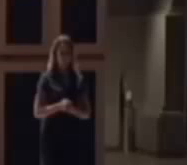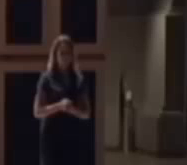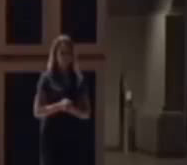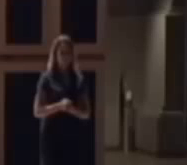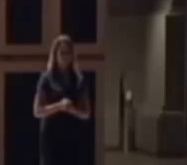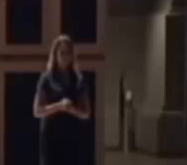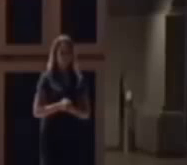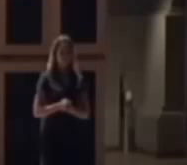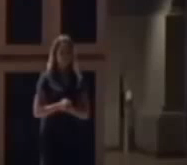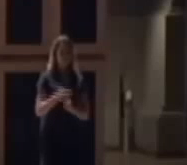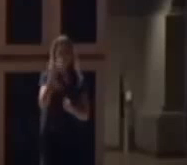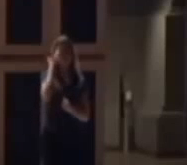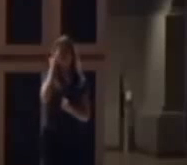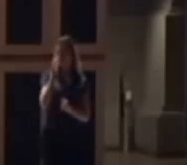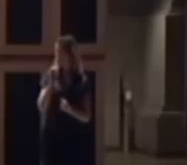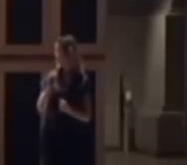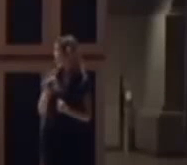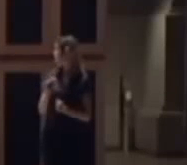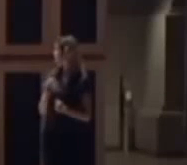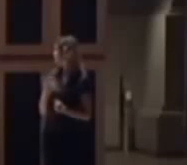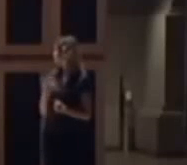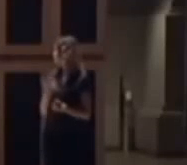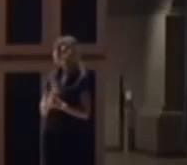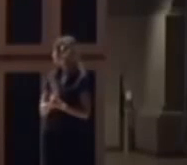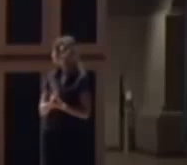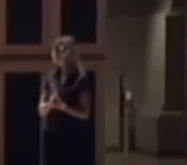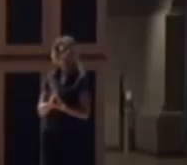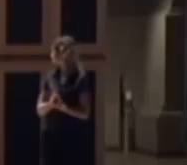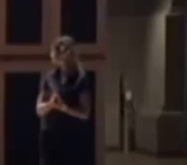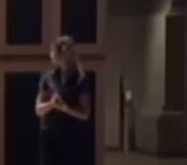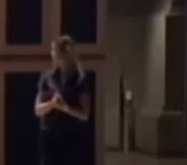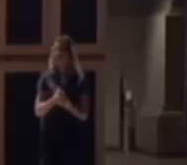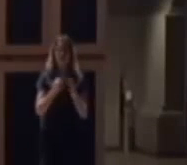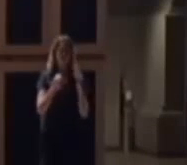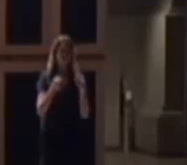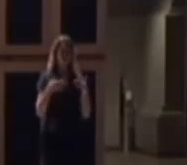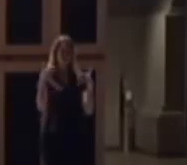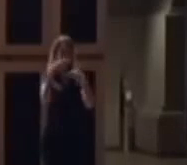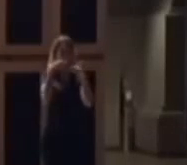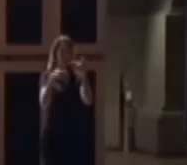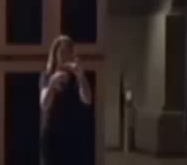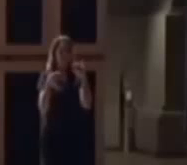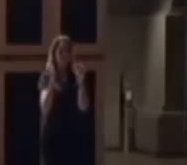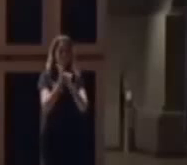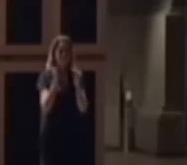Eu não sei o que aconteceu, porque eu acho que duas lâminas ali não passaram, mas então